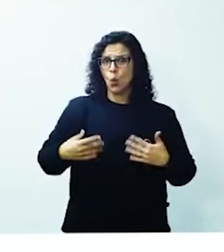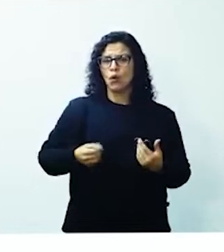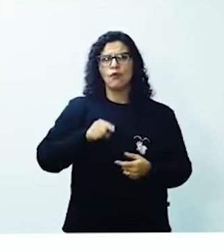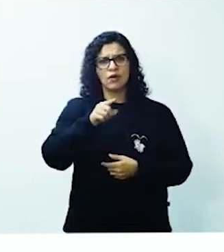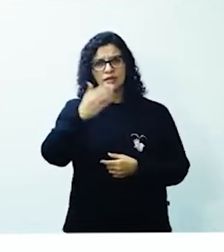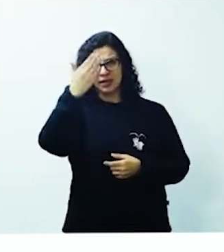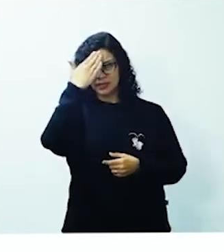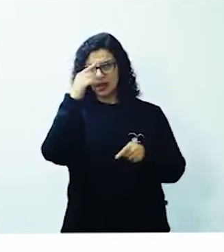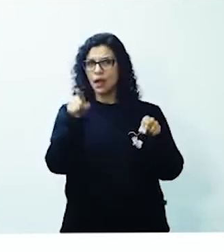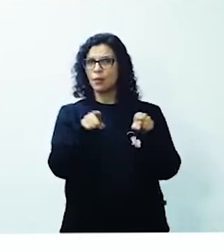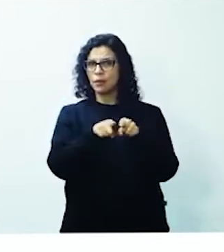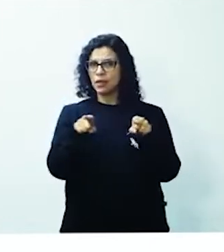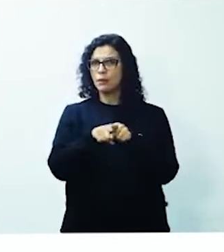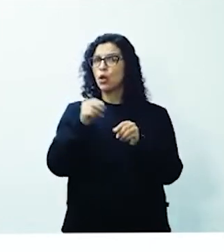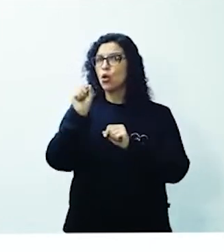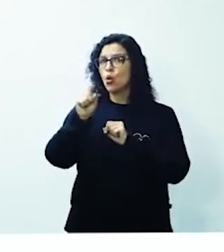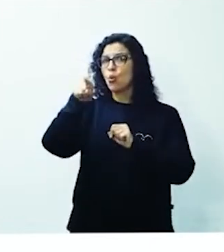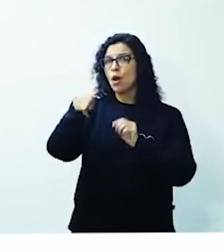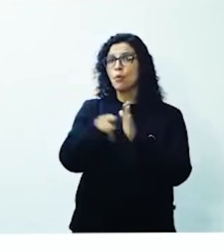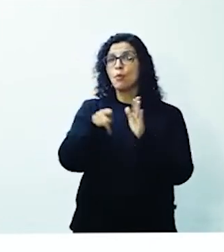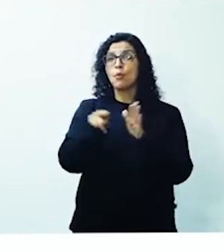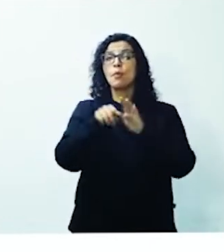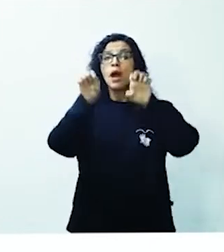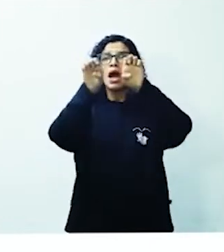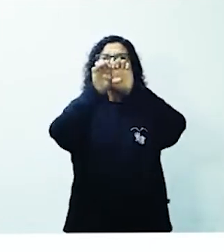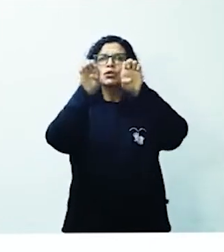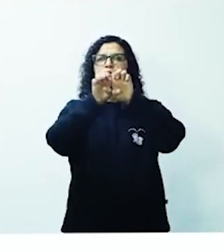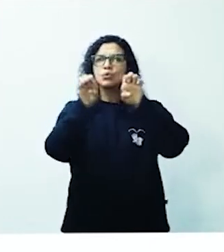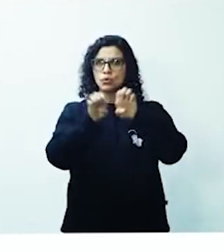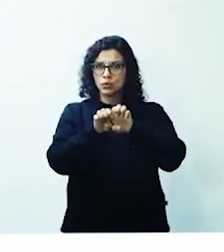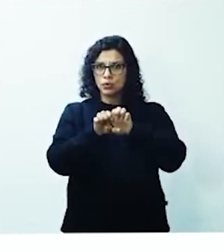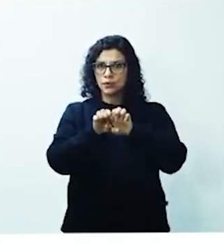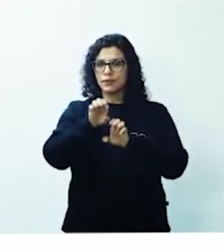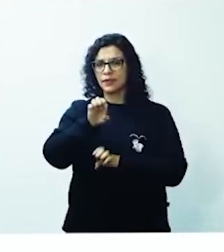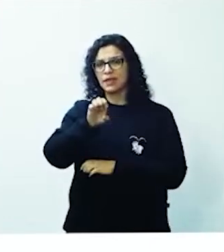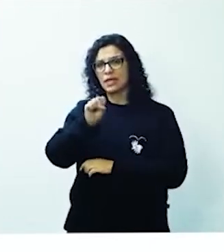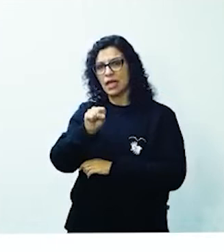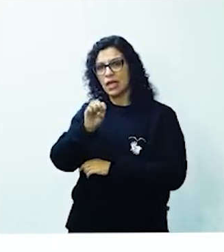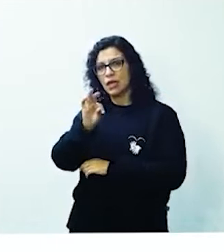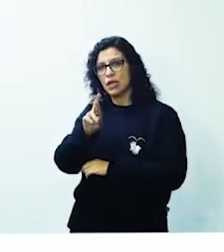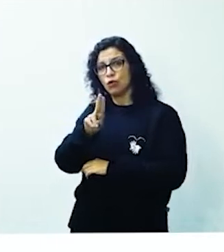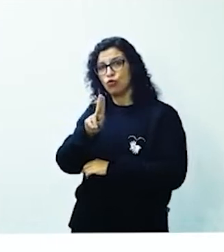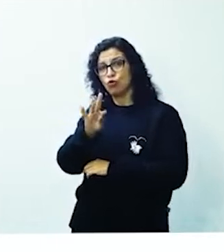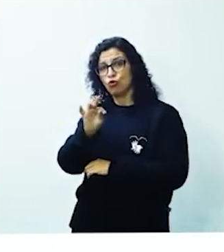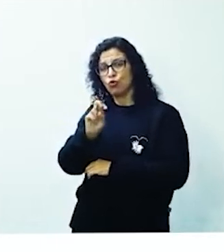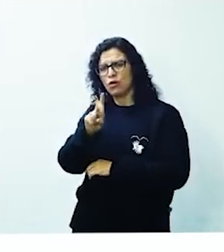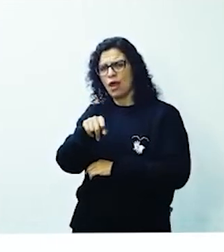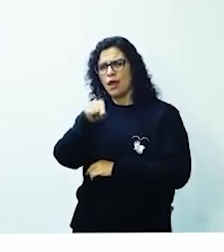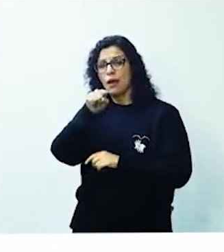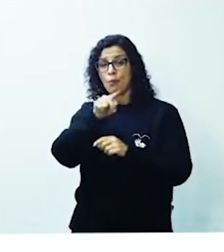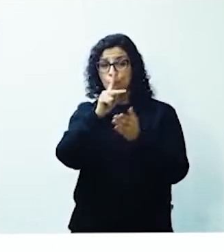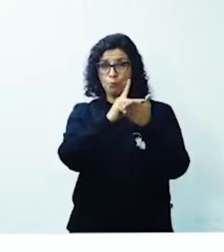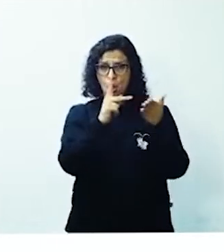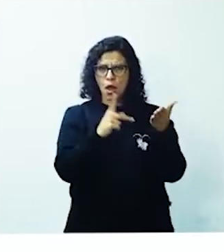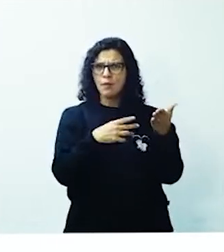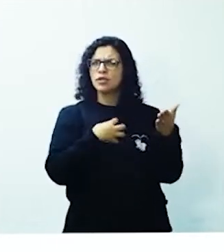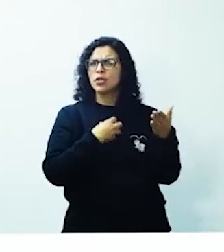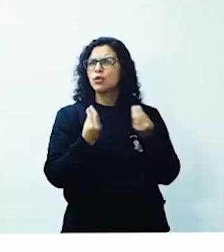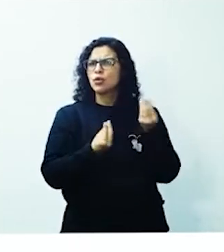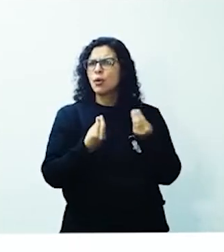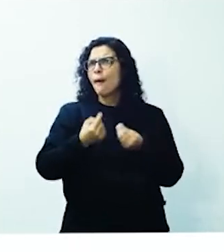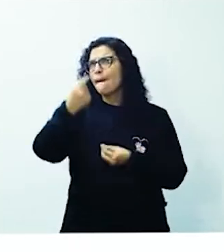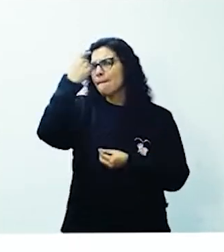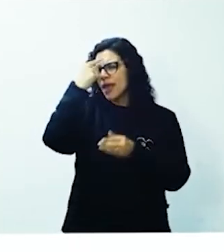E você sabe também como são estruturados os poemas? Eu vou dar um tempinho para você pensar. E se for o